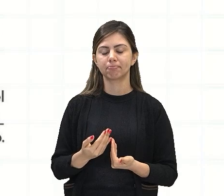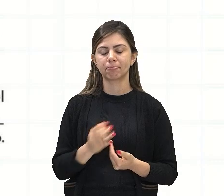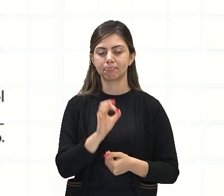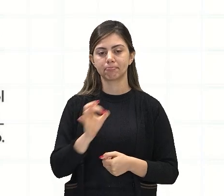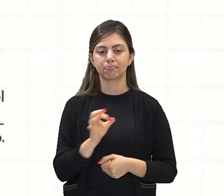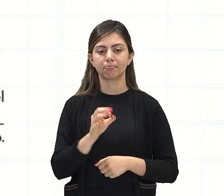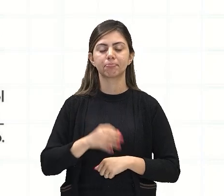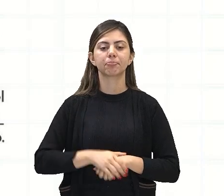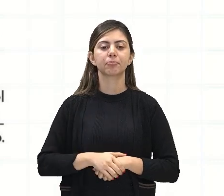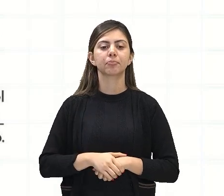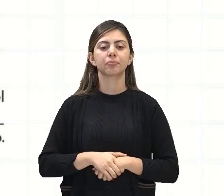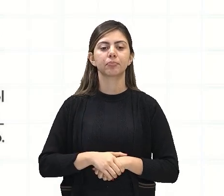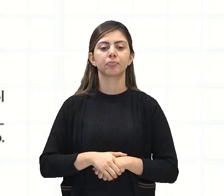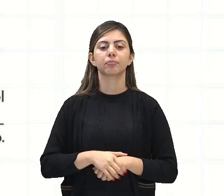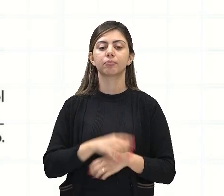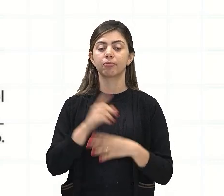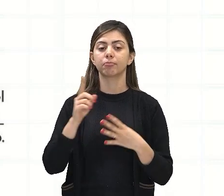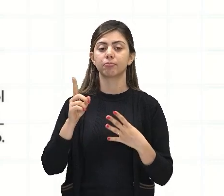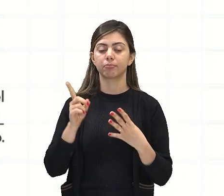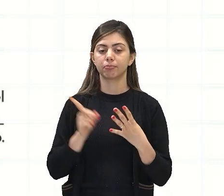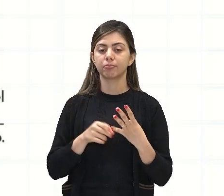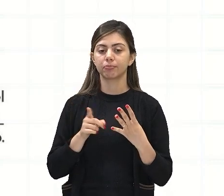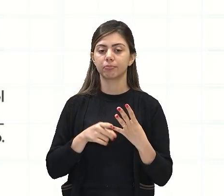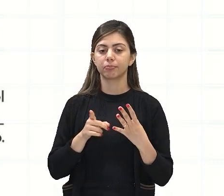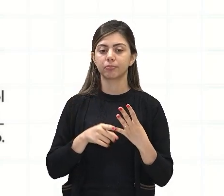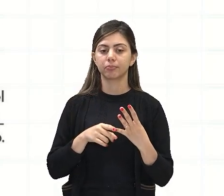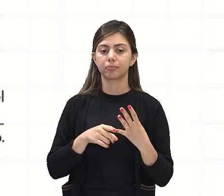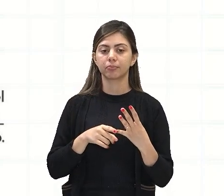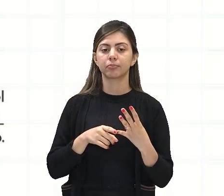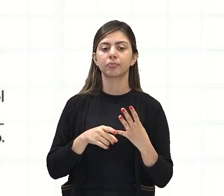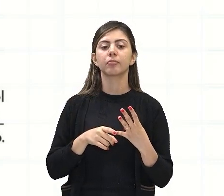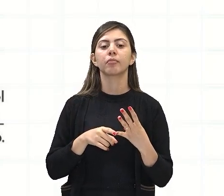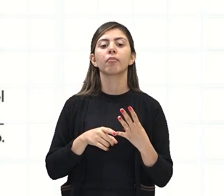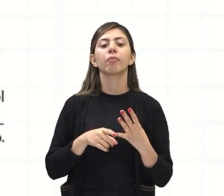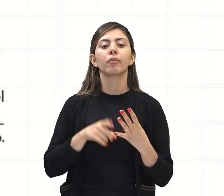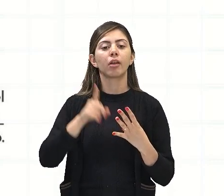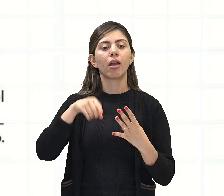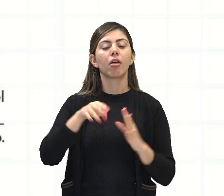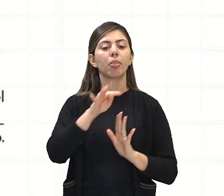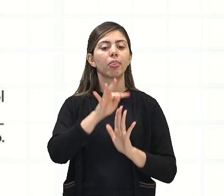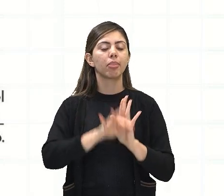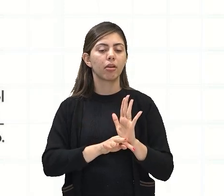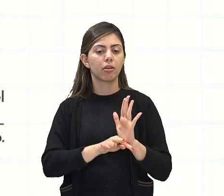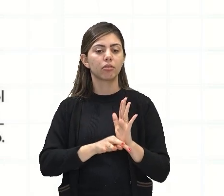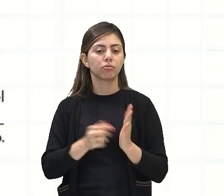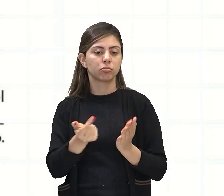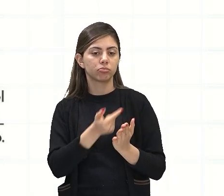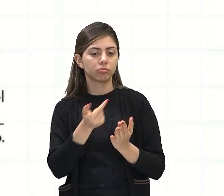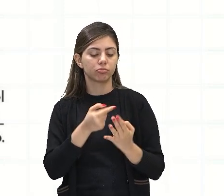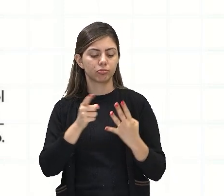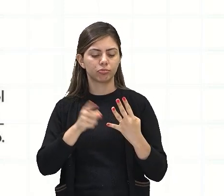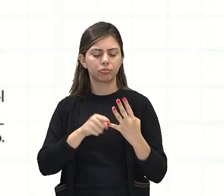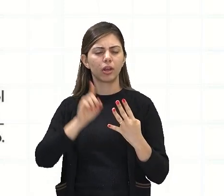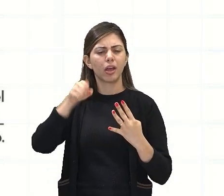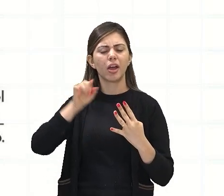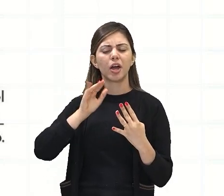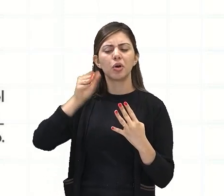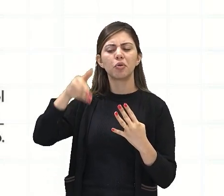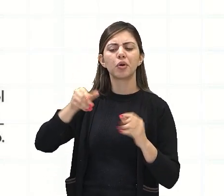Temos também os textos jornalísticos de caráter com entretenimento,